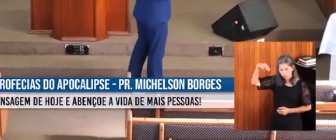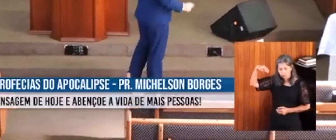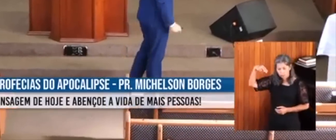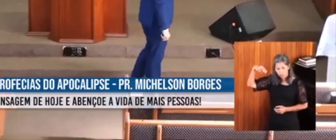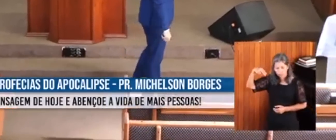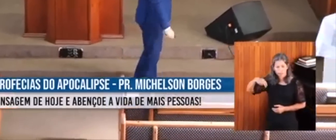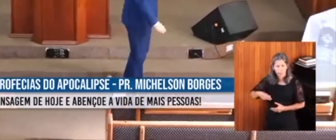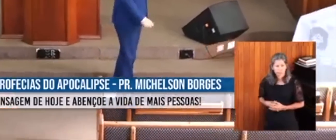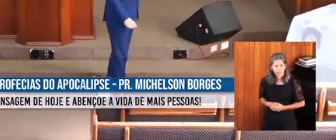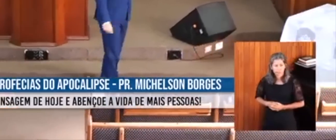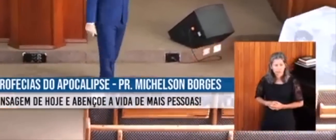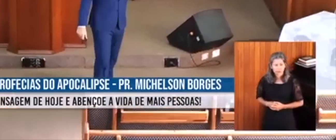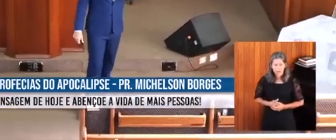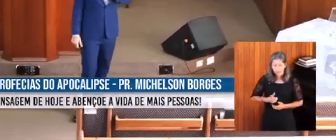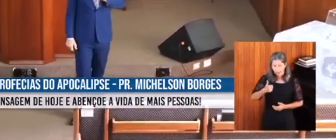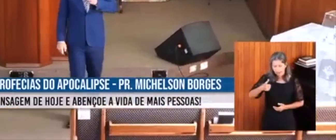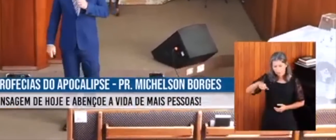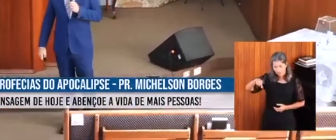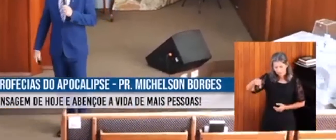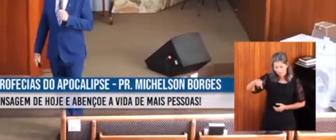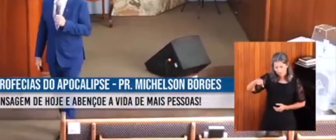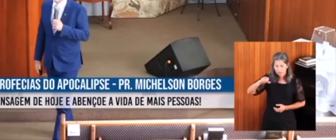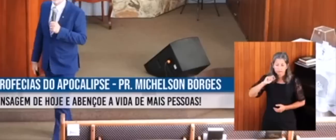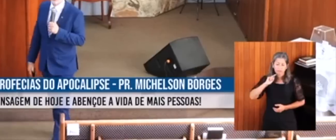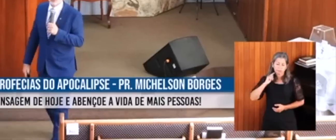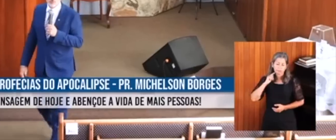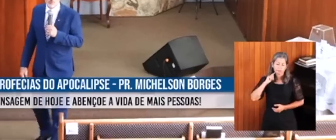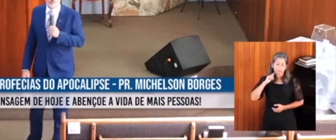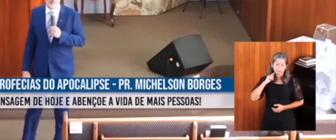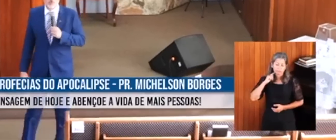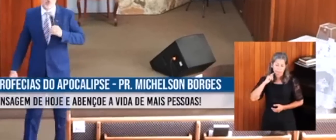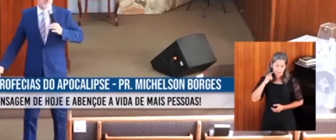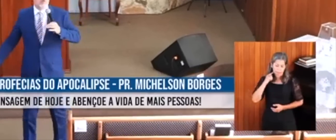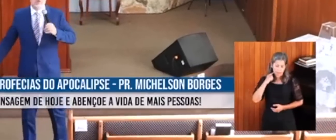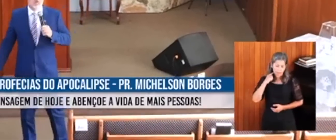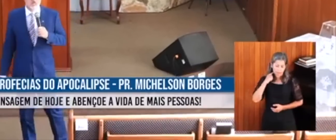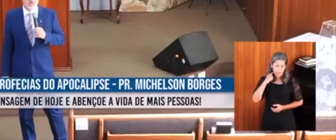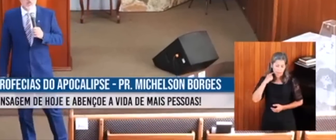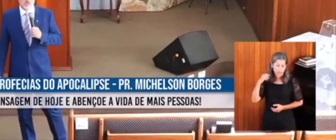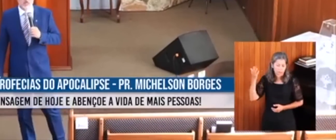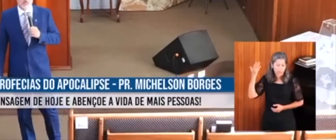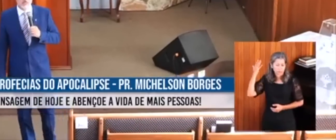de maio de 1780, o grande escurecimento do Sol, um fenômeno